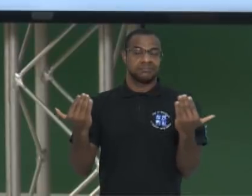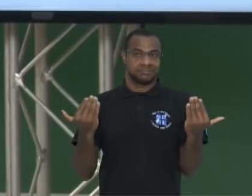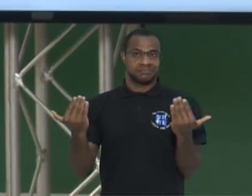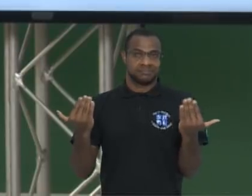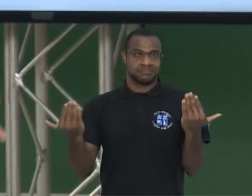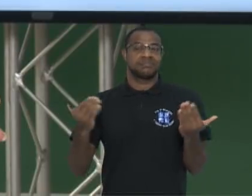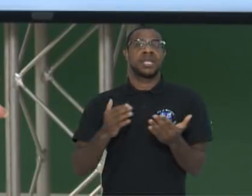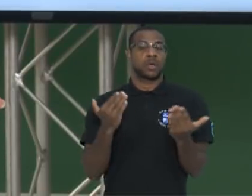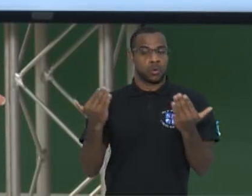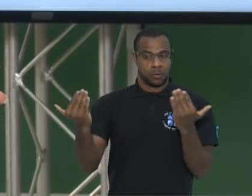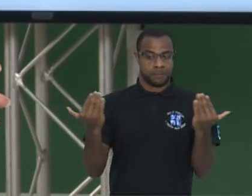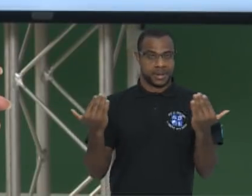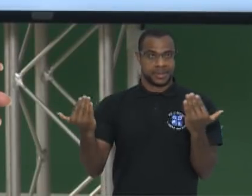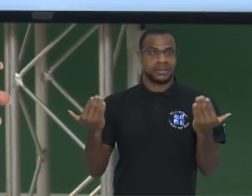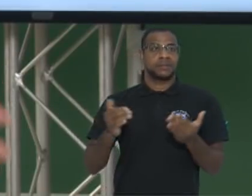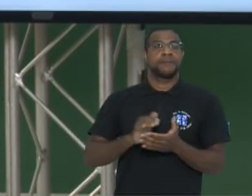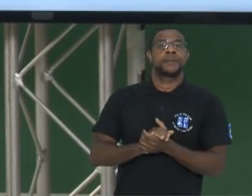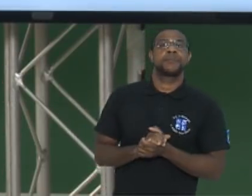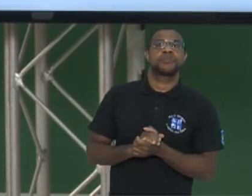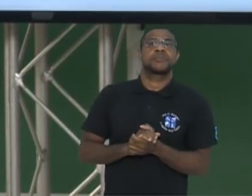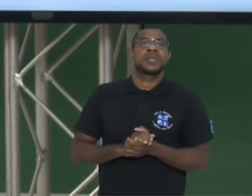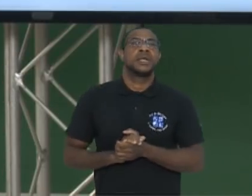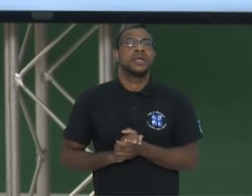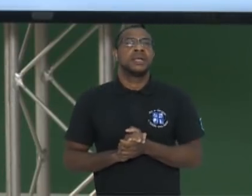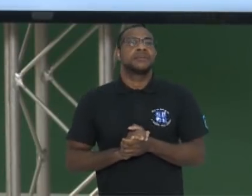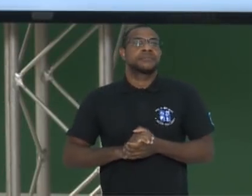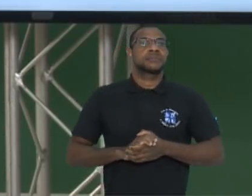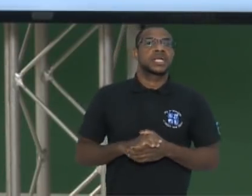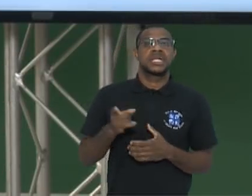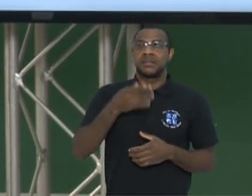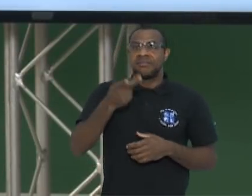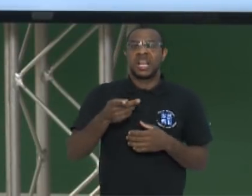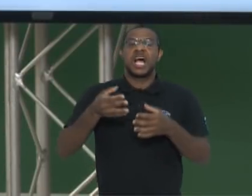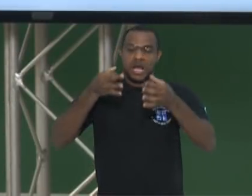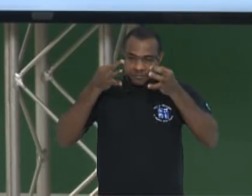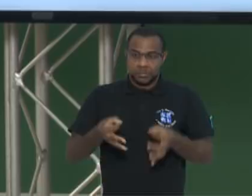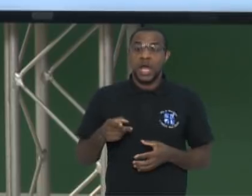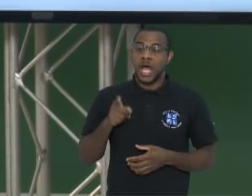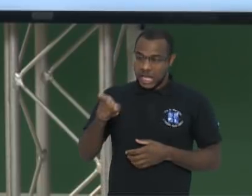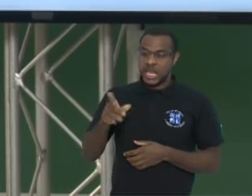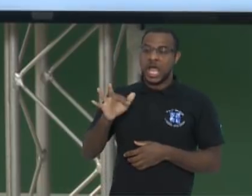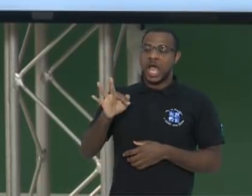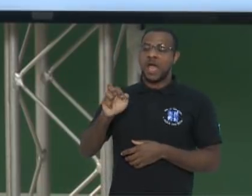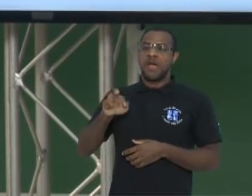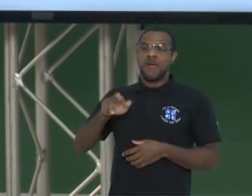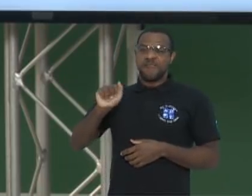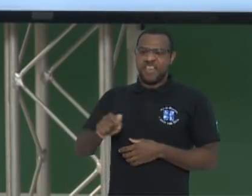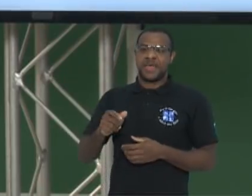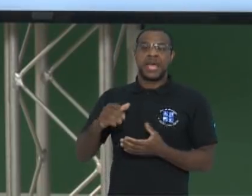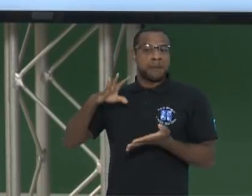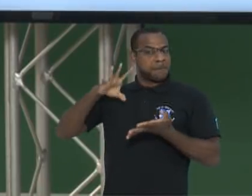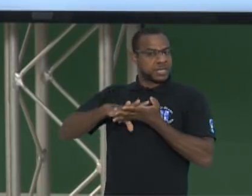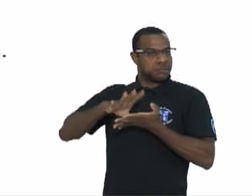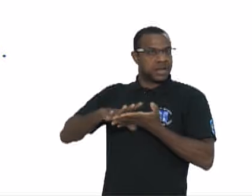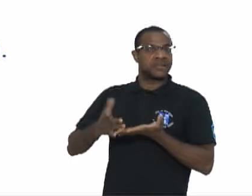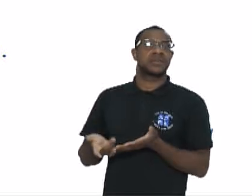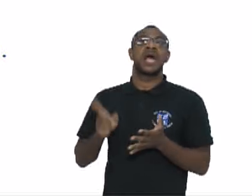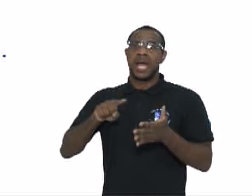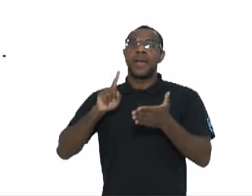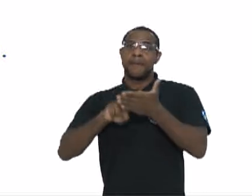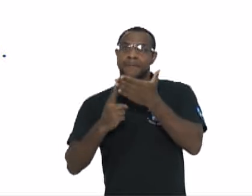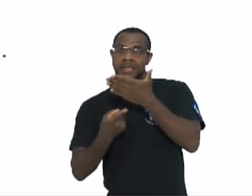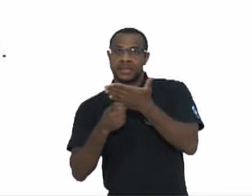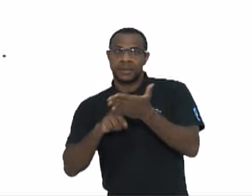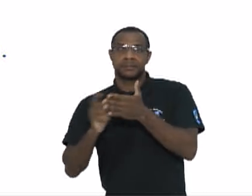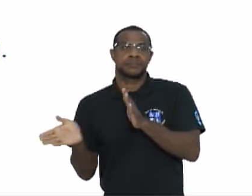quanto, aí é comparação, não é metáfora. Agora, se eu já afirmo ele é fera em matemática, então estou fazendo uma metáfora. E a hipérbole?